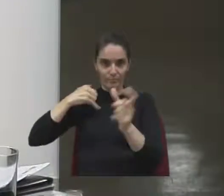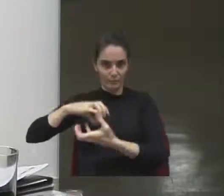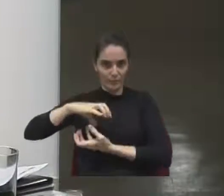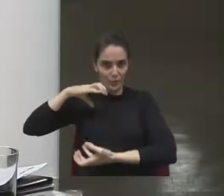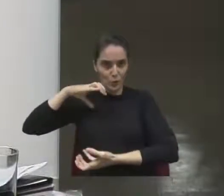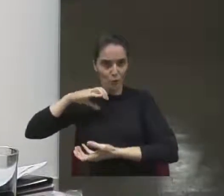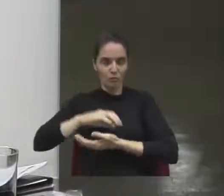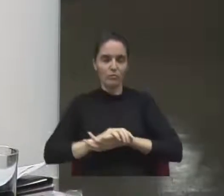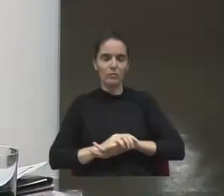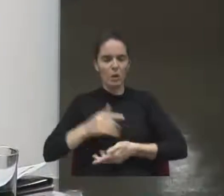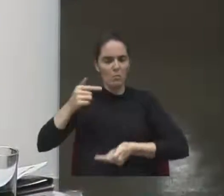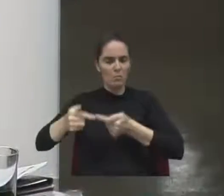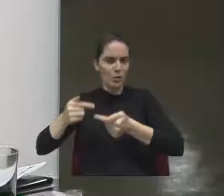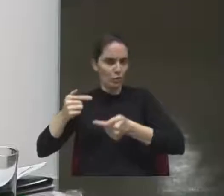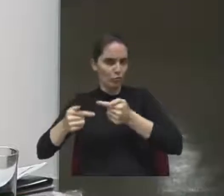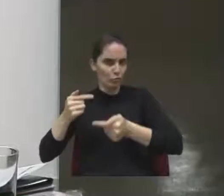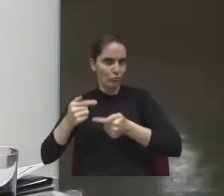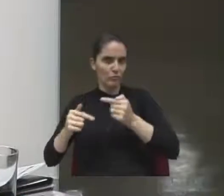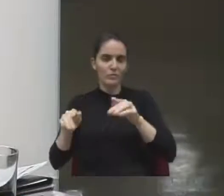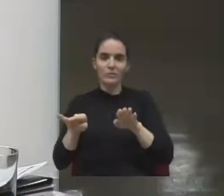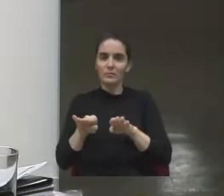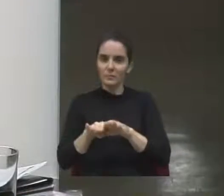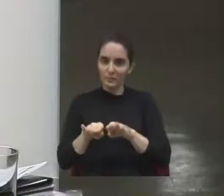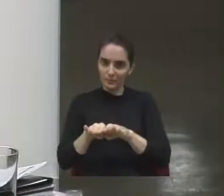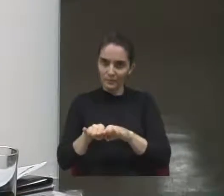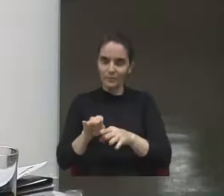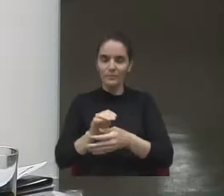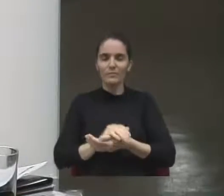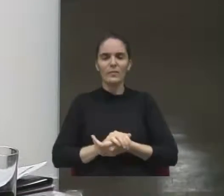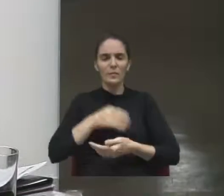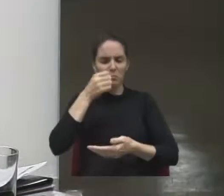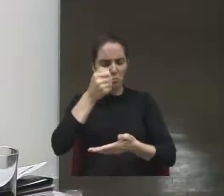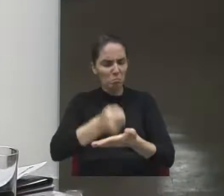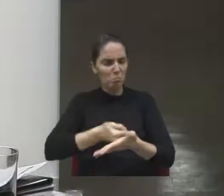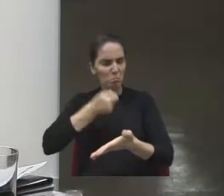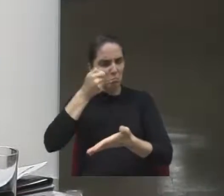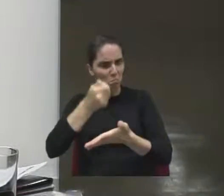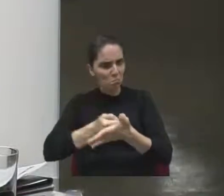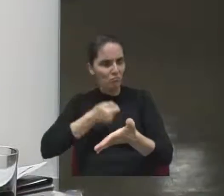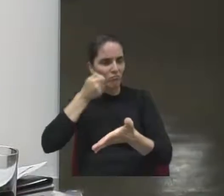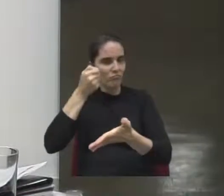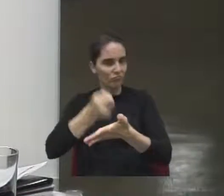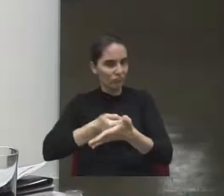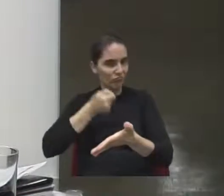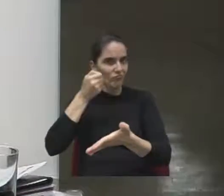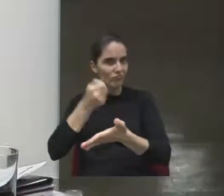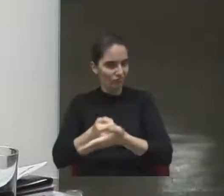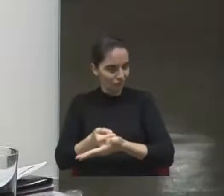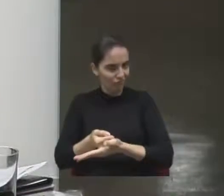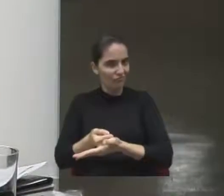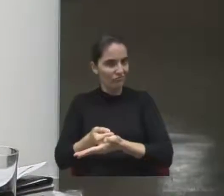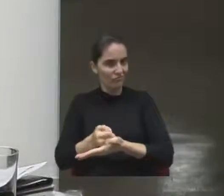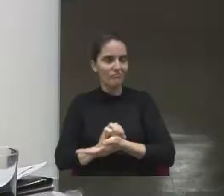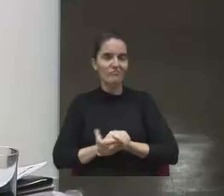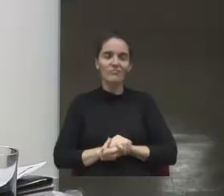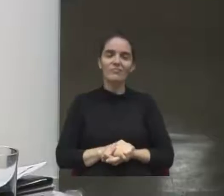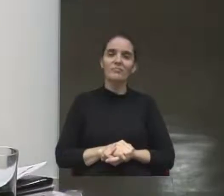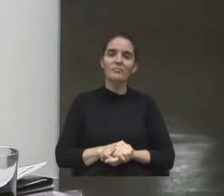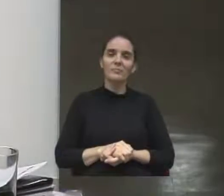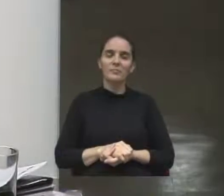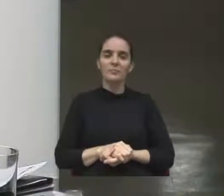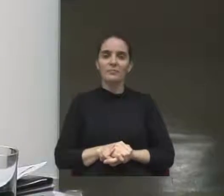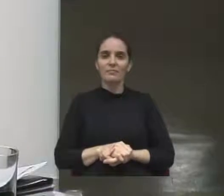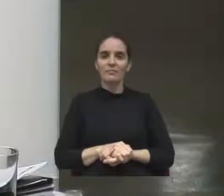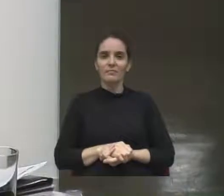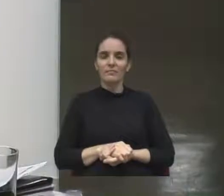discutisse também com mais afinco essa colocação aqui na casa. Venho de